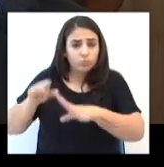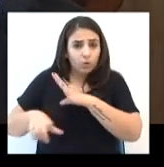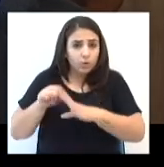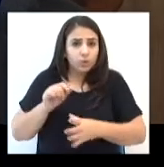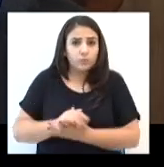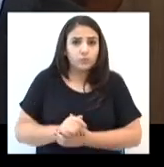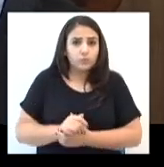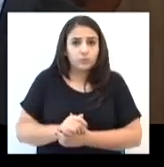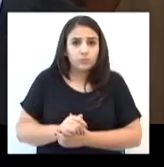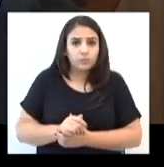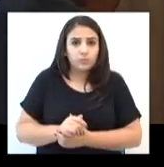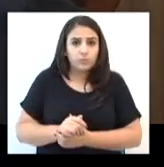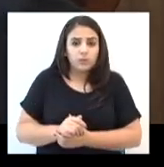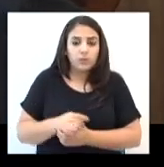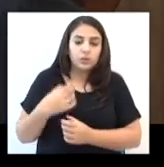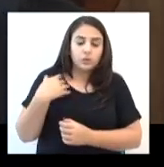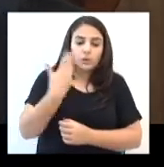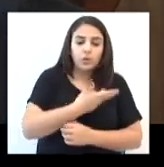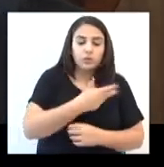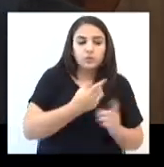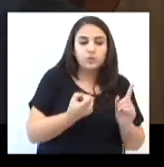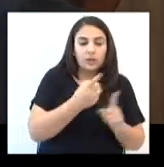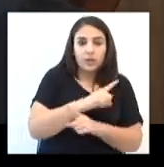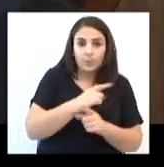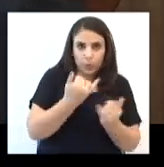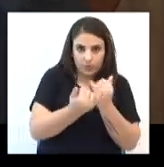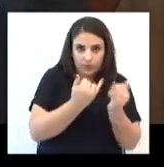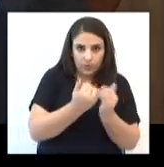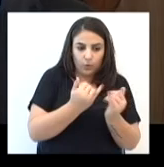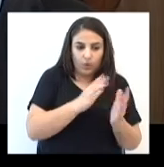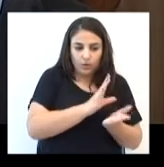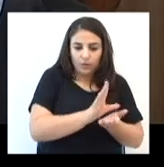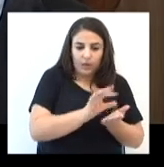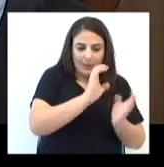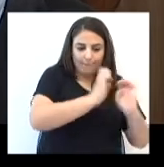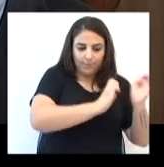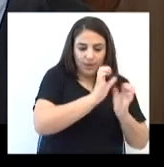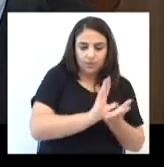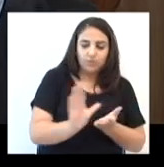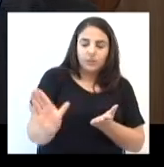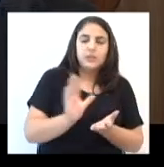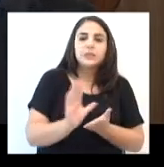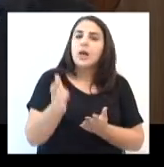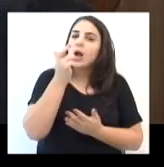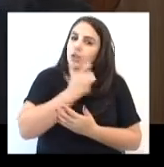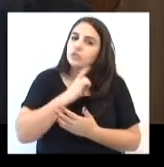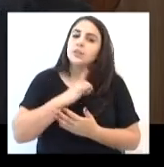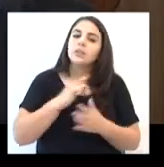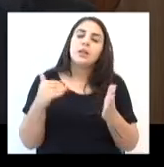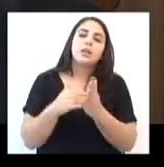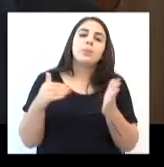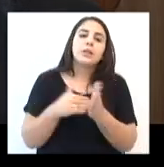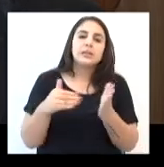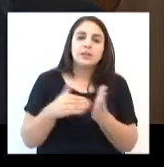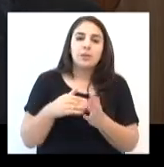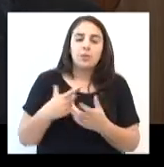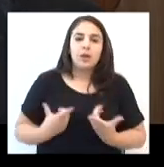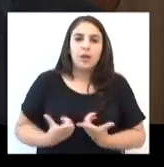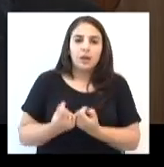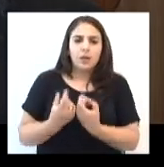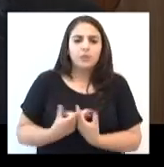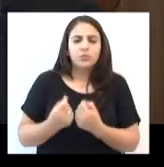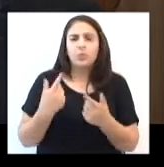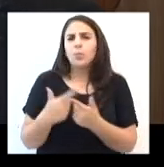nós somos contrários ao financiamento privado por empresas, mas também nós defendemos que haja uma limitação nos gastos, porque